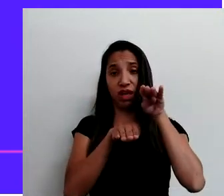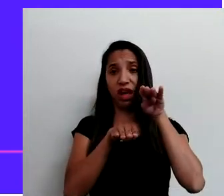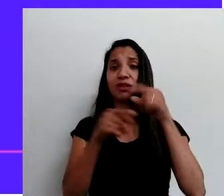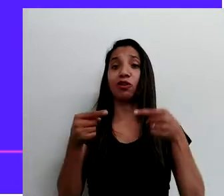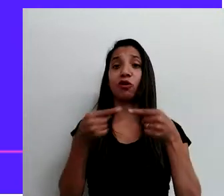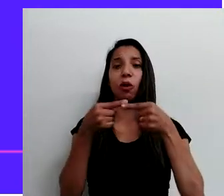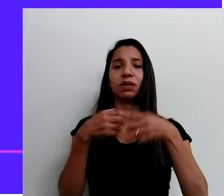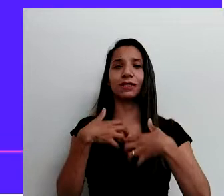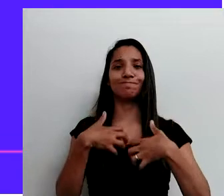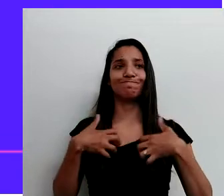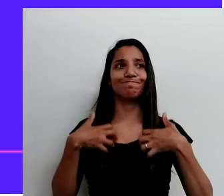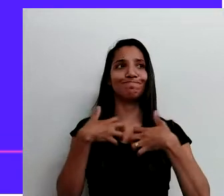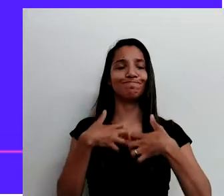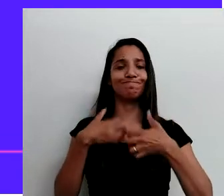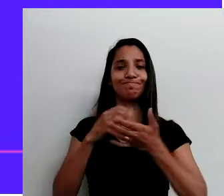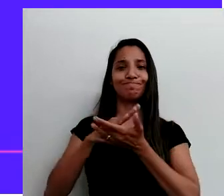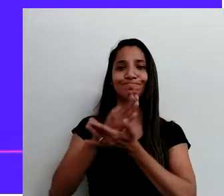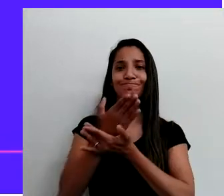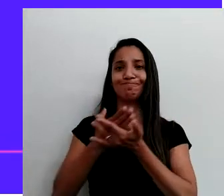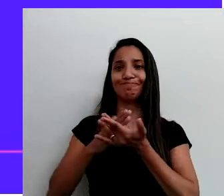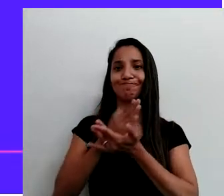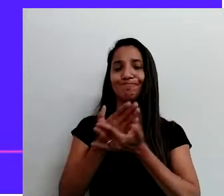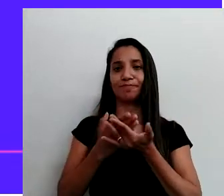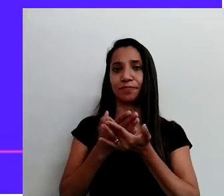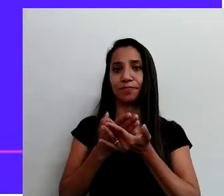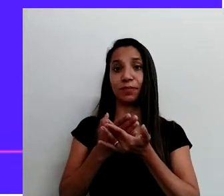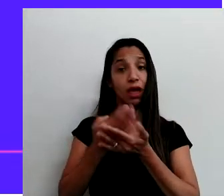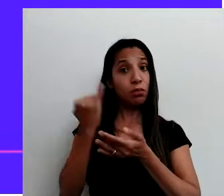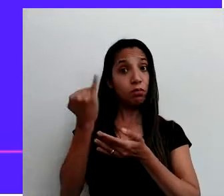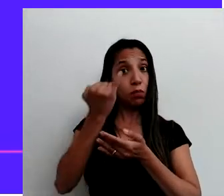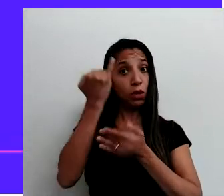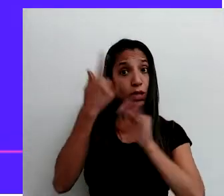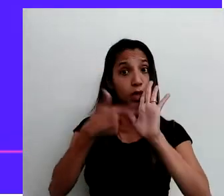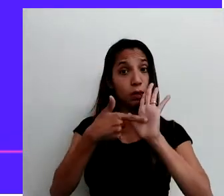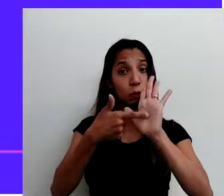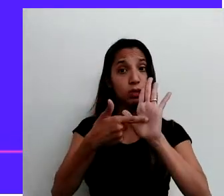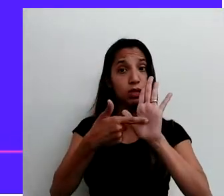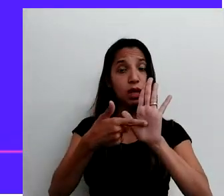E acho importante falar isso, porque é justamente o que